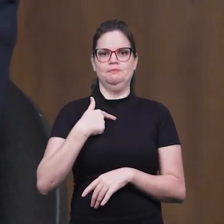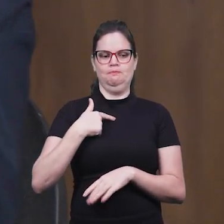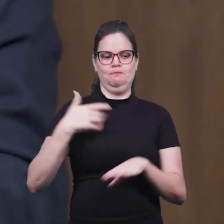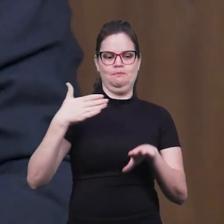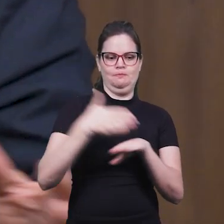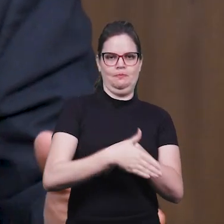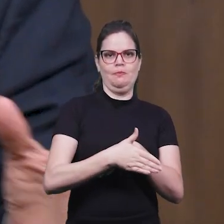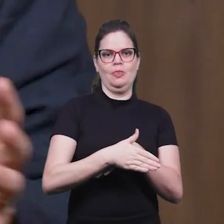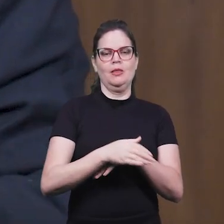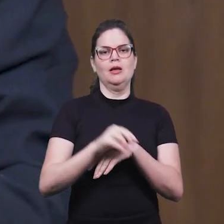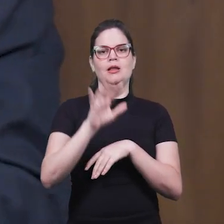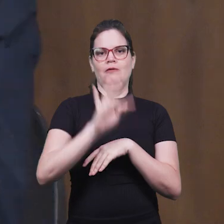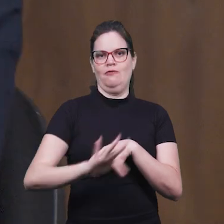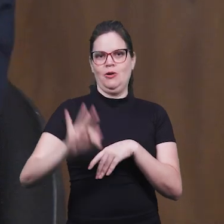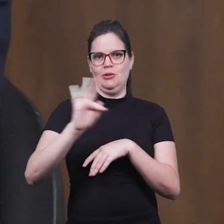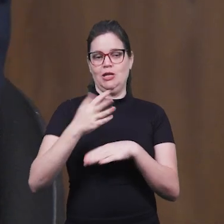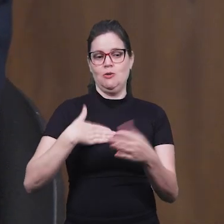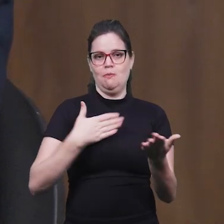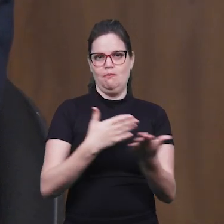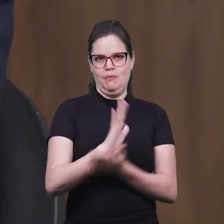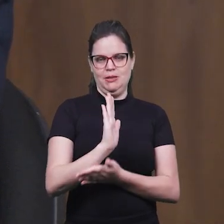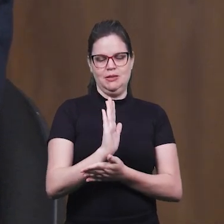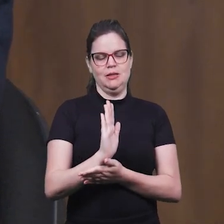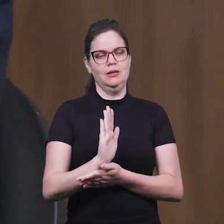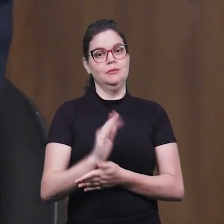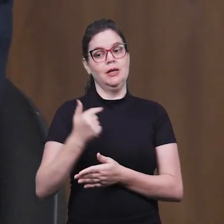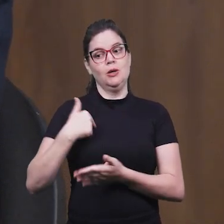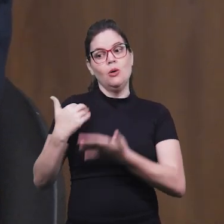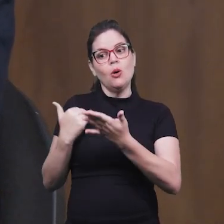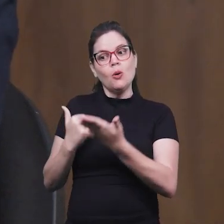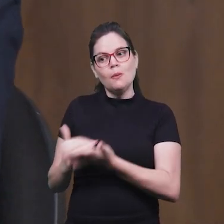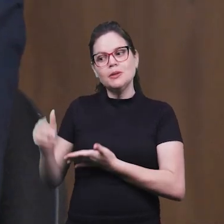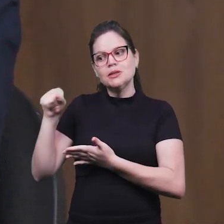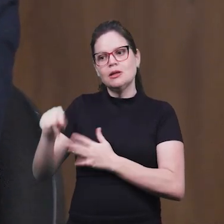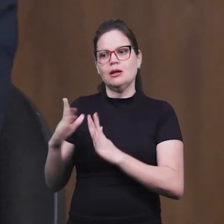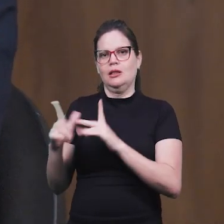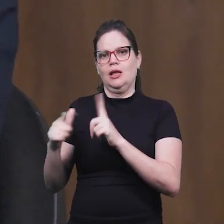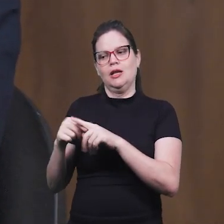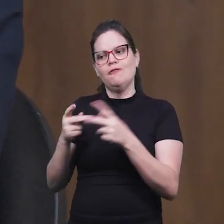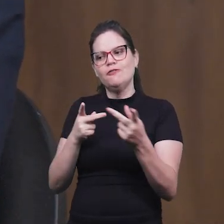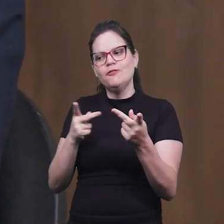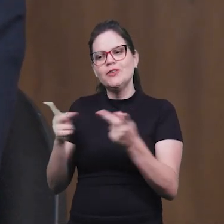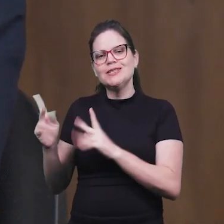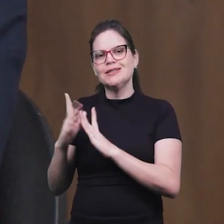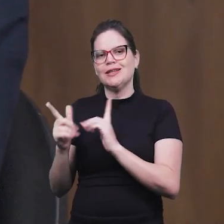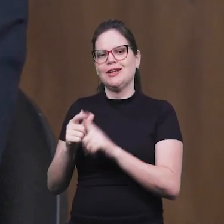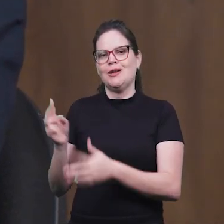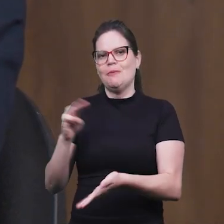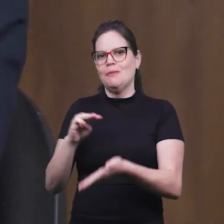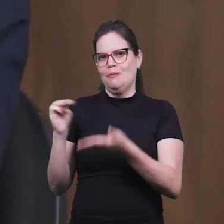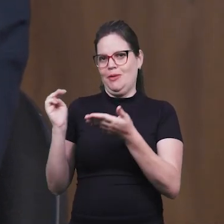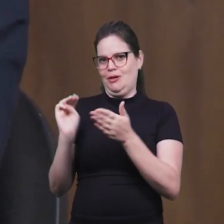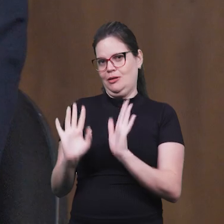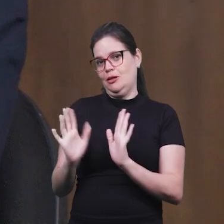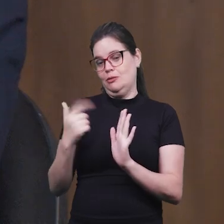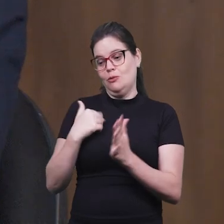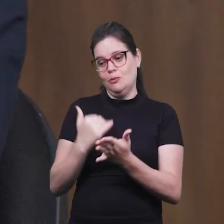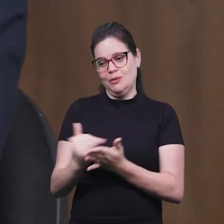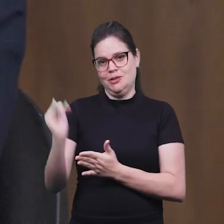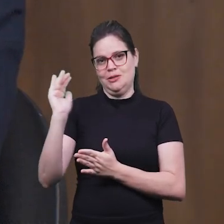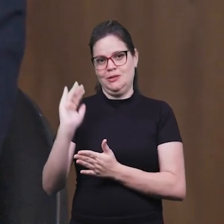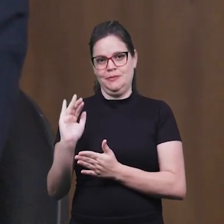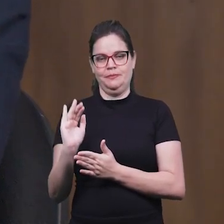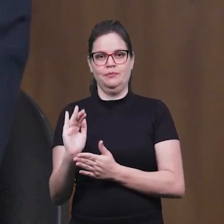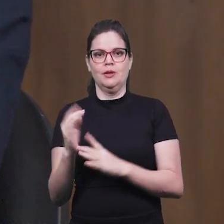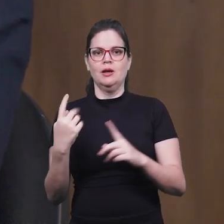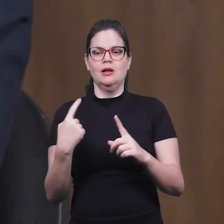eu estava começando aí na igreja e tal. Não estava aquela coisa, porque eu jogava futebol